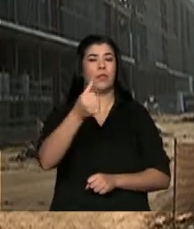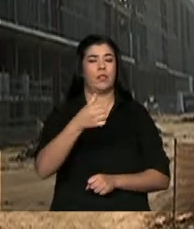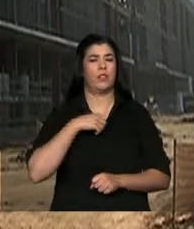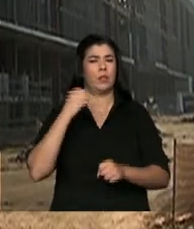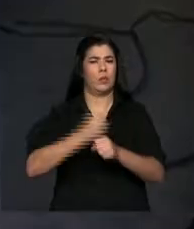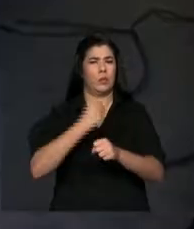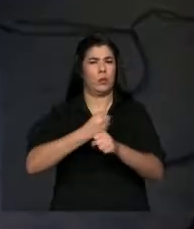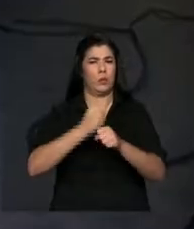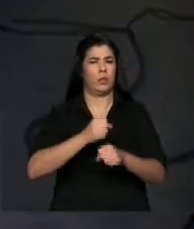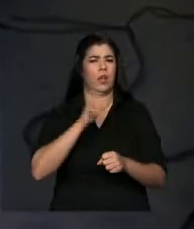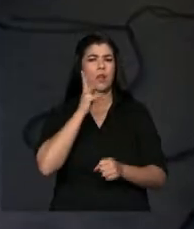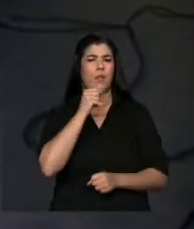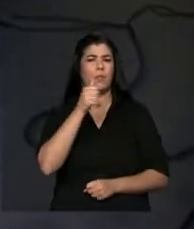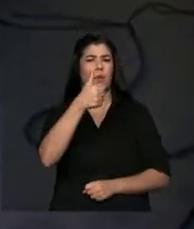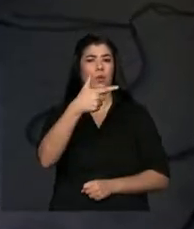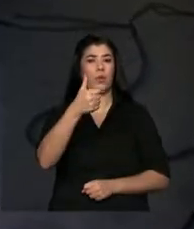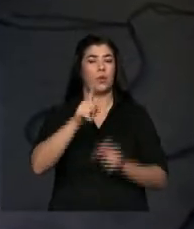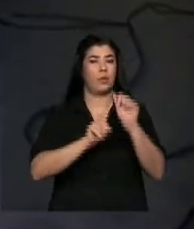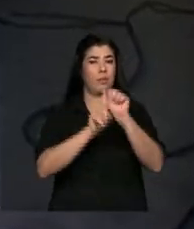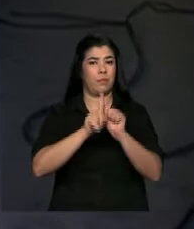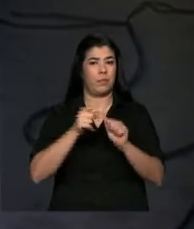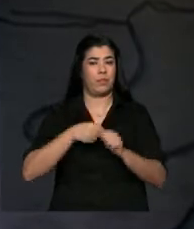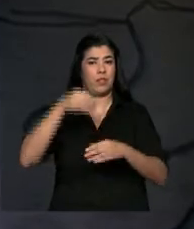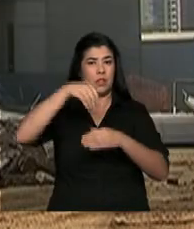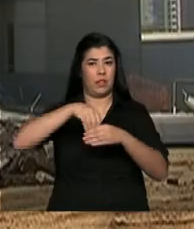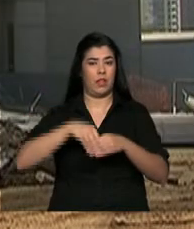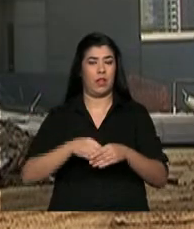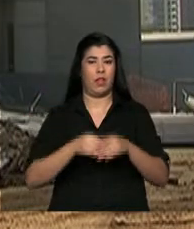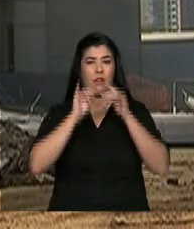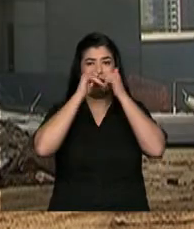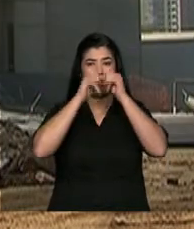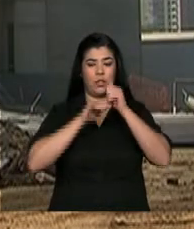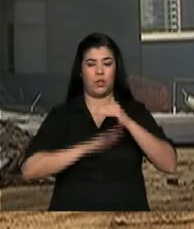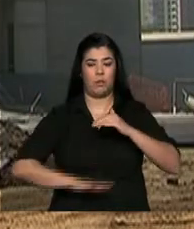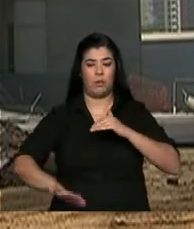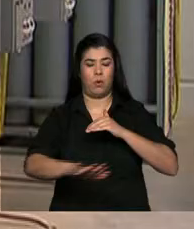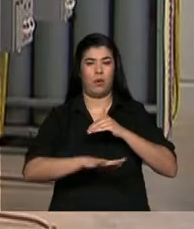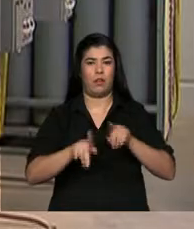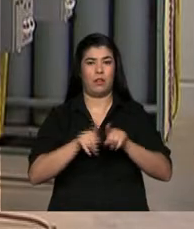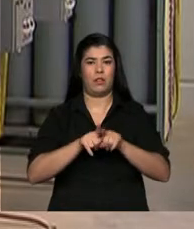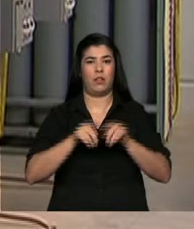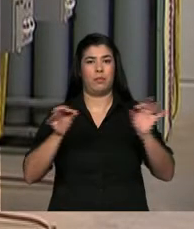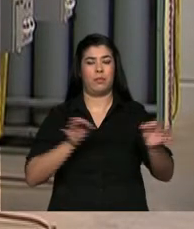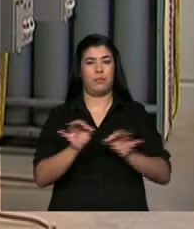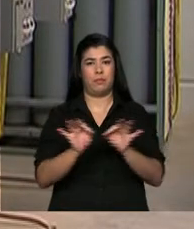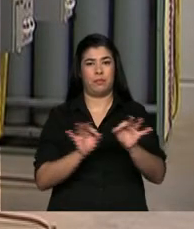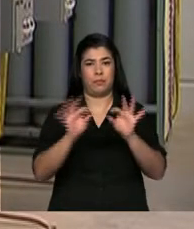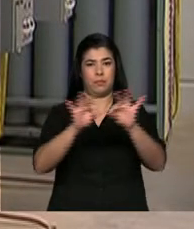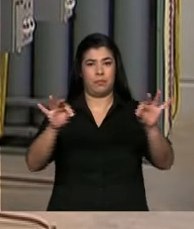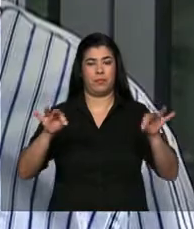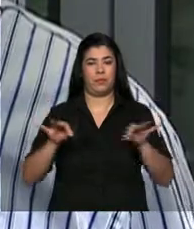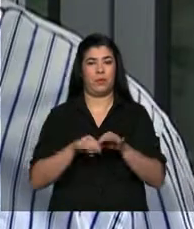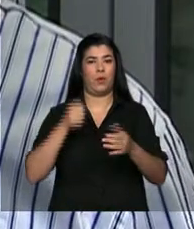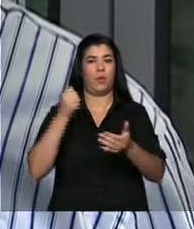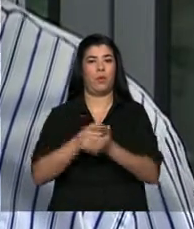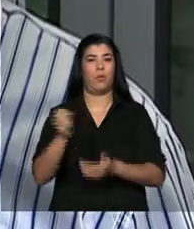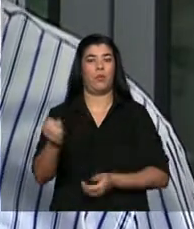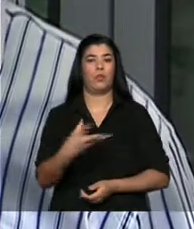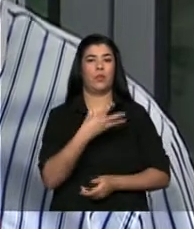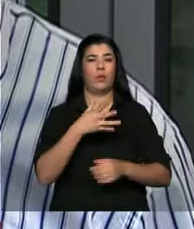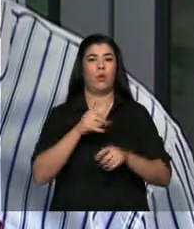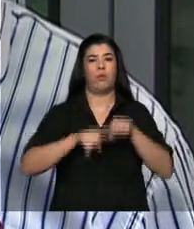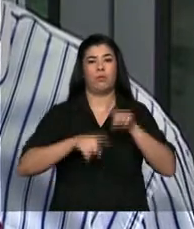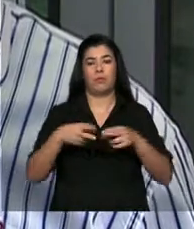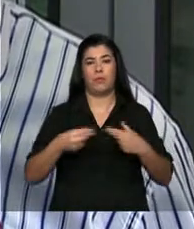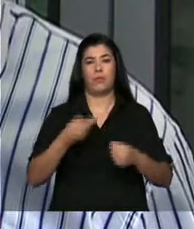12 meses e incluiu a instalação de linhas subterrâneas, a construção da estrutura e a compra de equipamentos. O que a